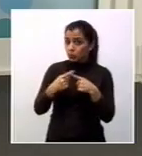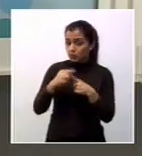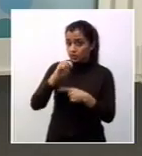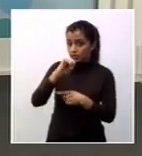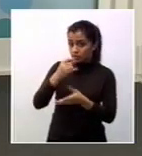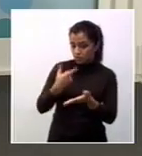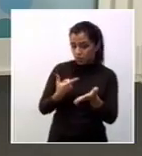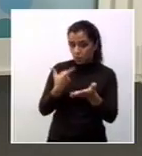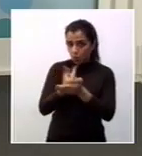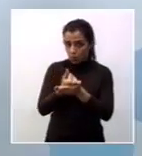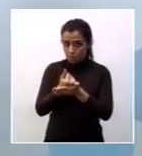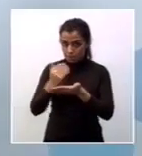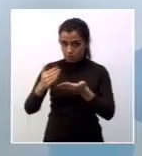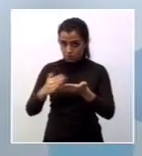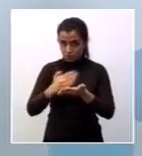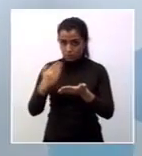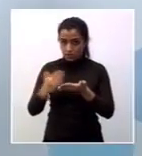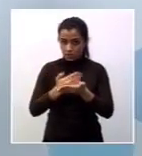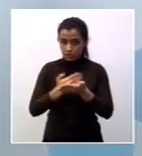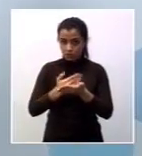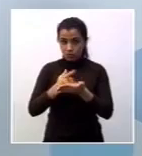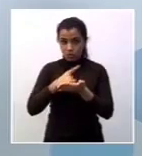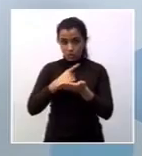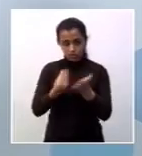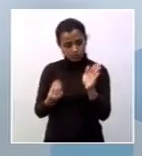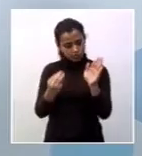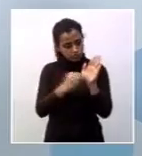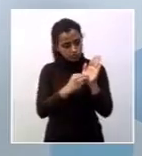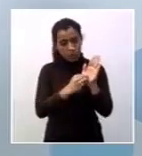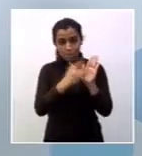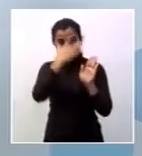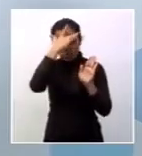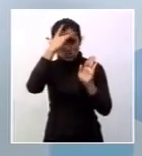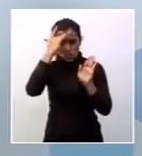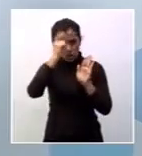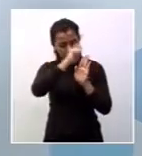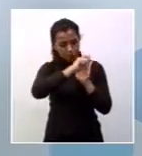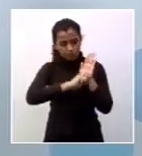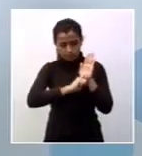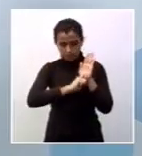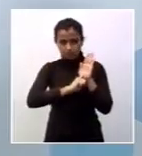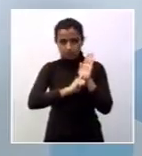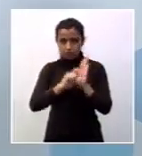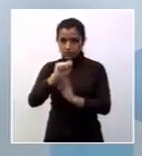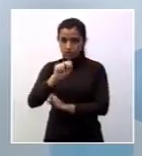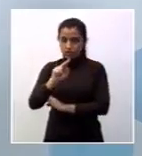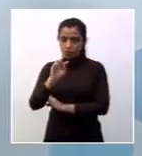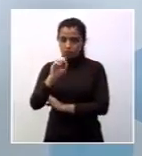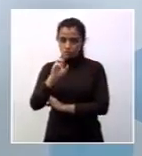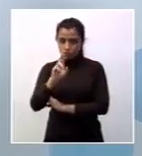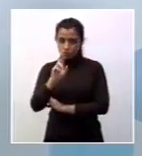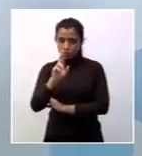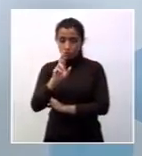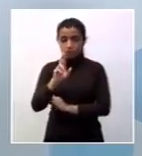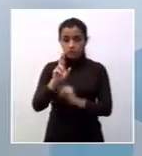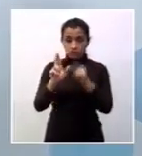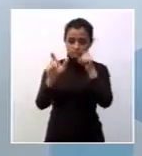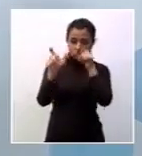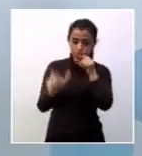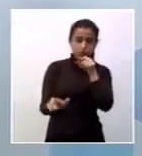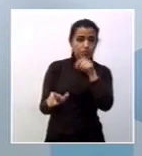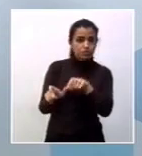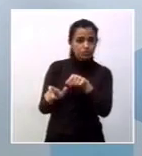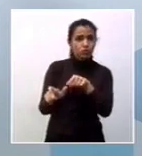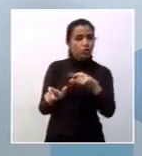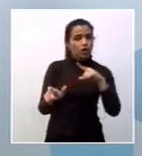determinado autor, você está comprando aquele livro com a intenção de saber a opinião daquela pessoa. Então, não é bem uma fake news. Você já está